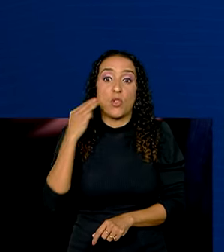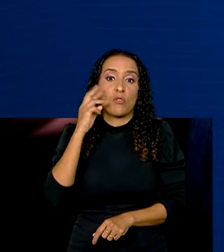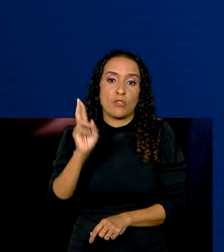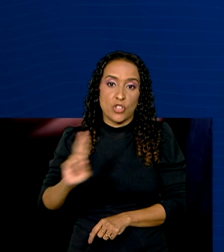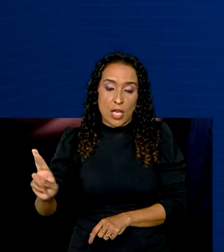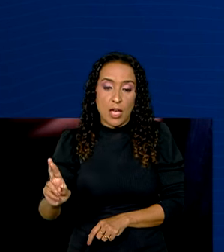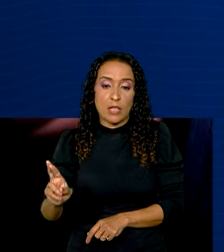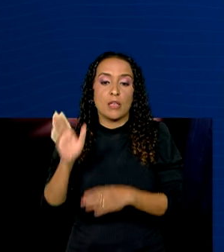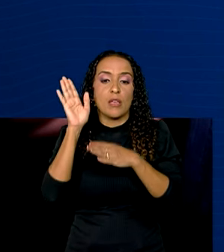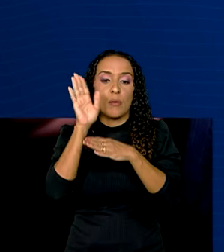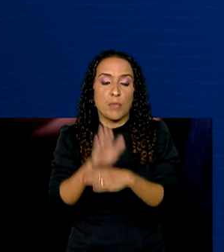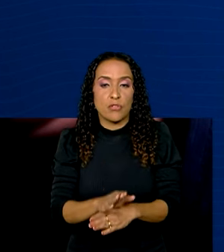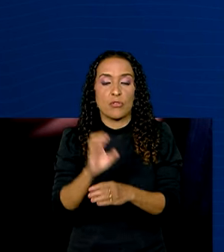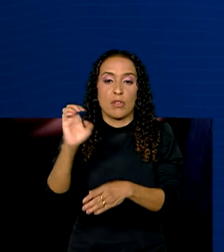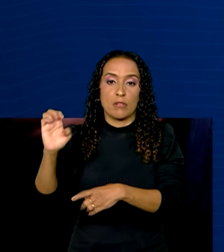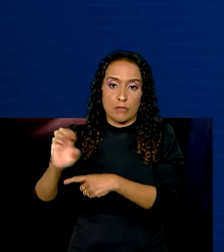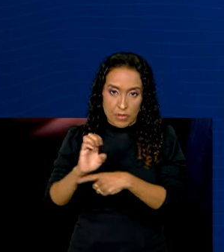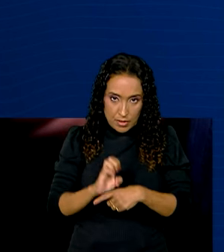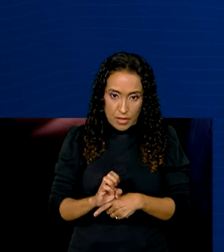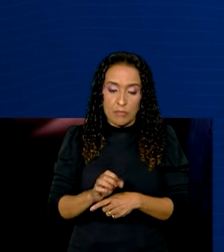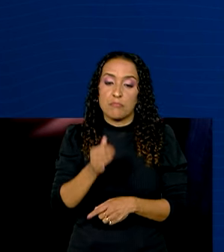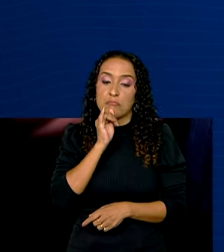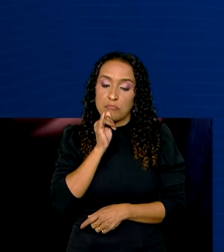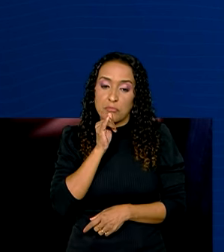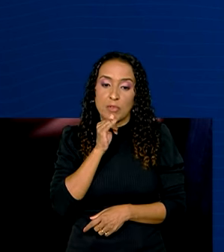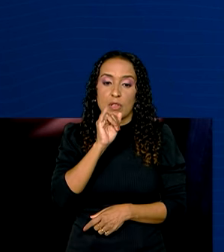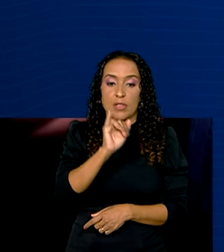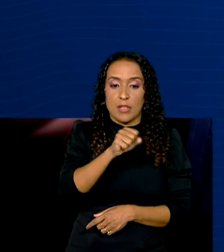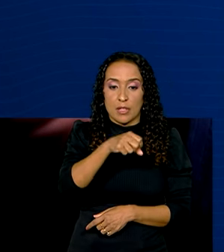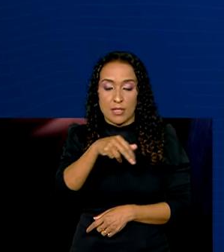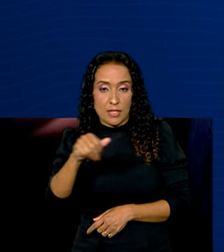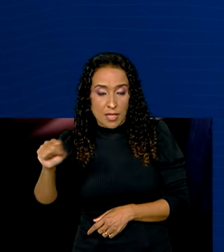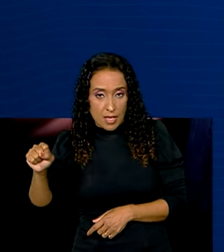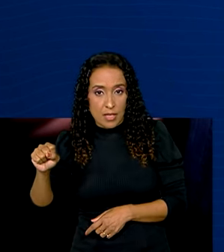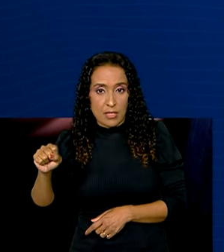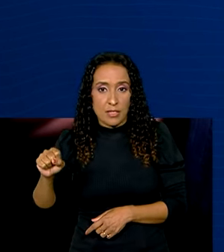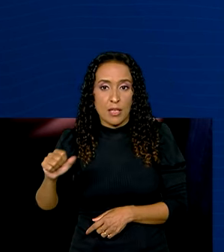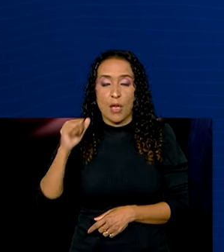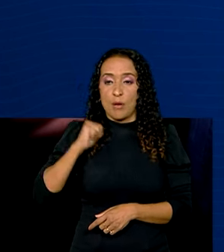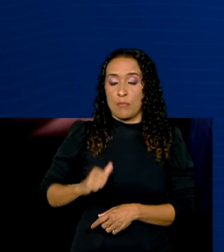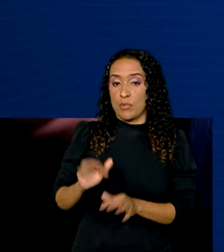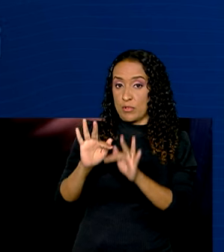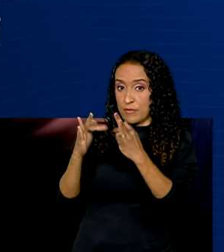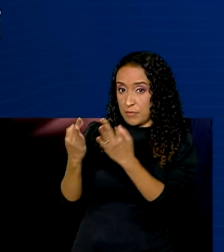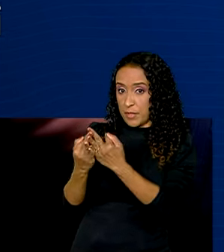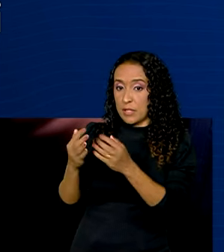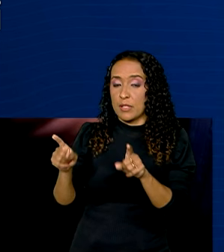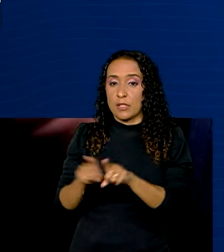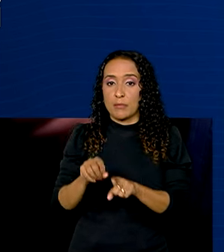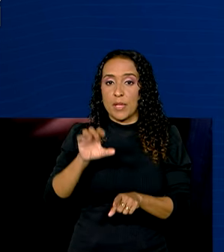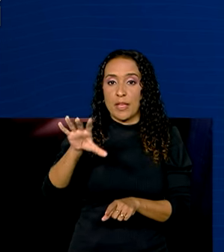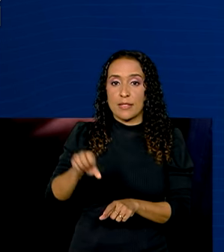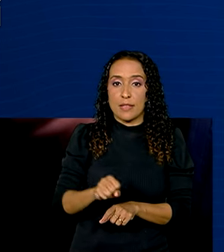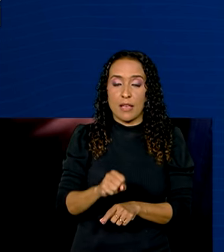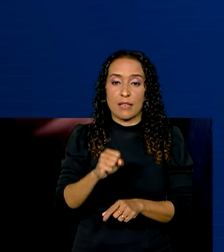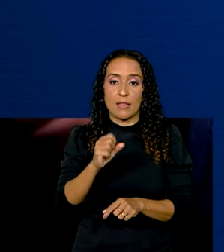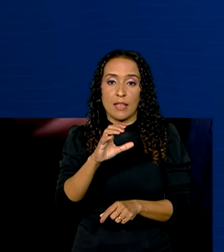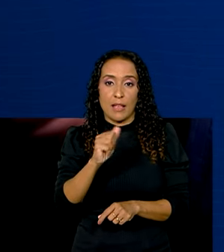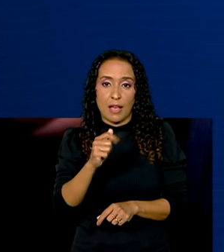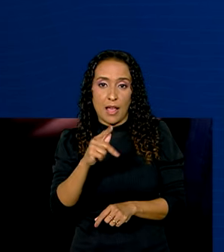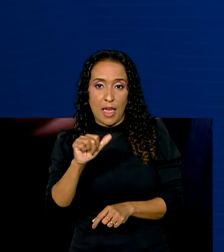em benefícios ao Estado, como INSS, Bolsa Família e Saque